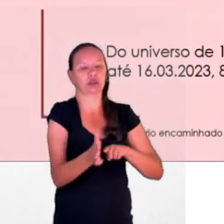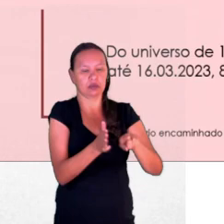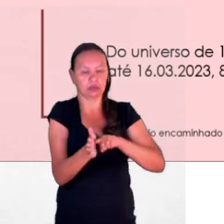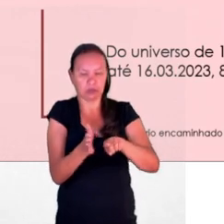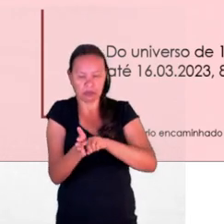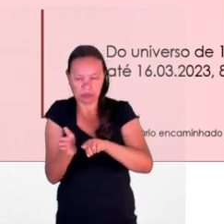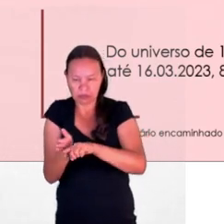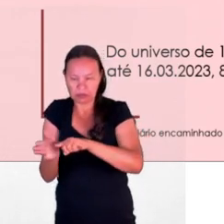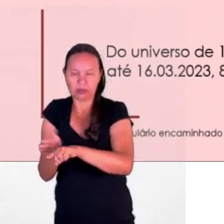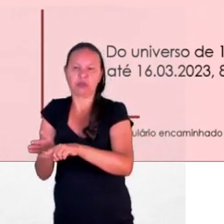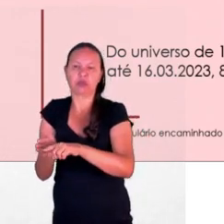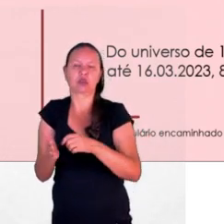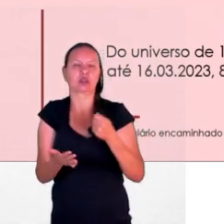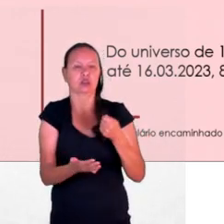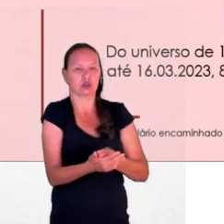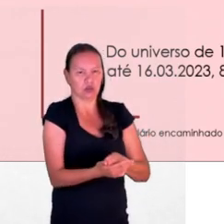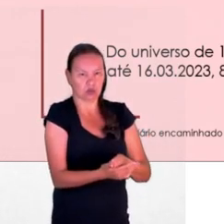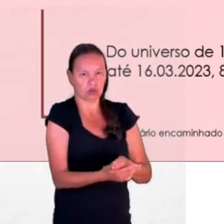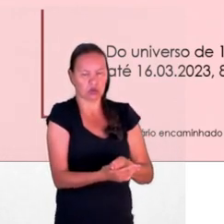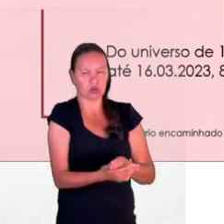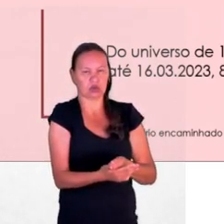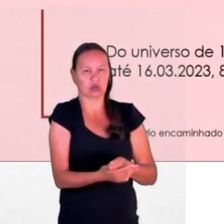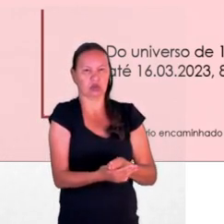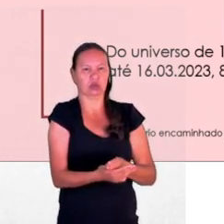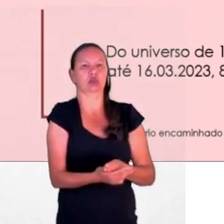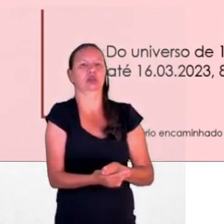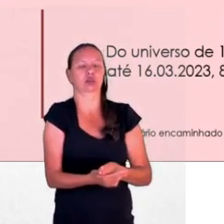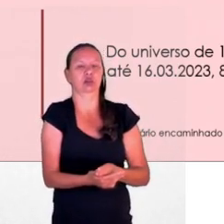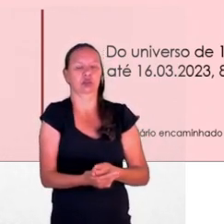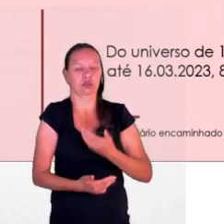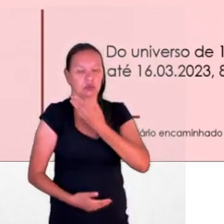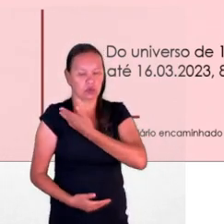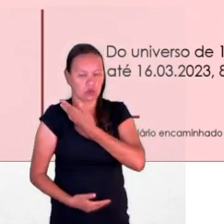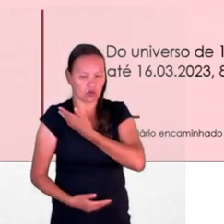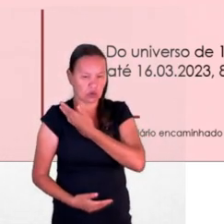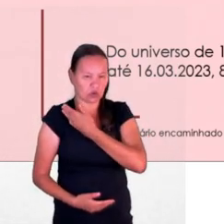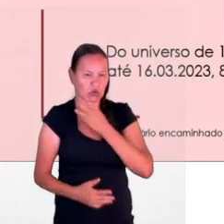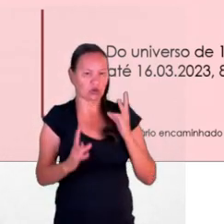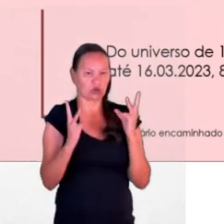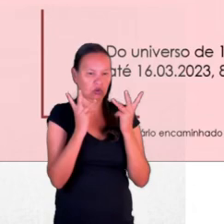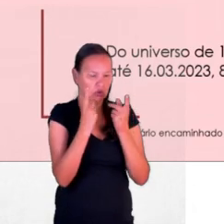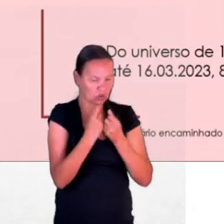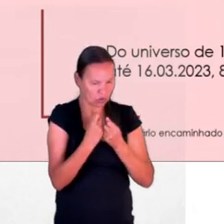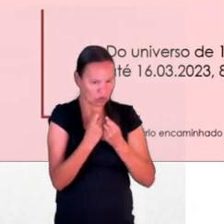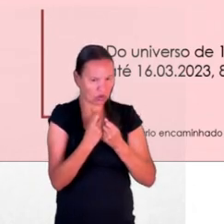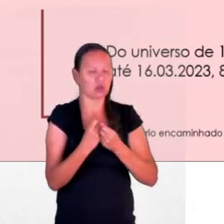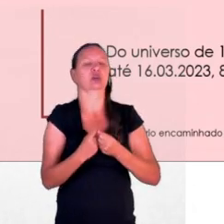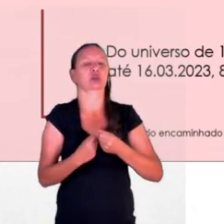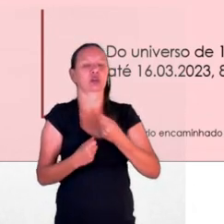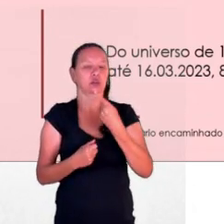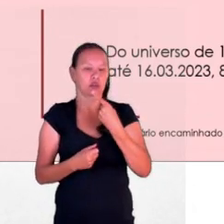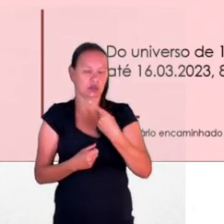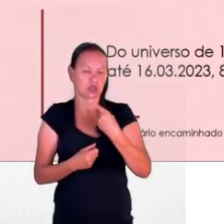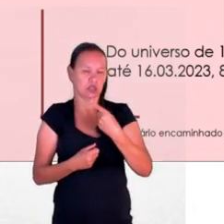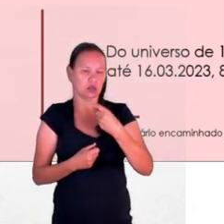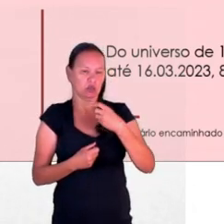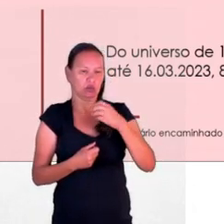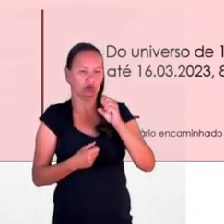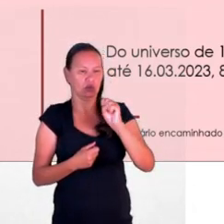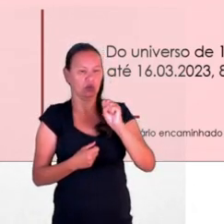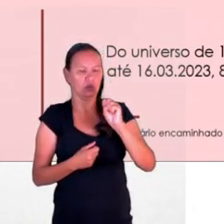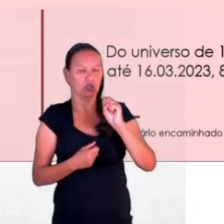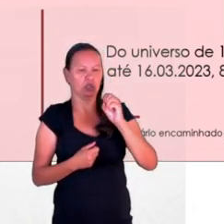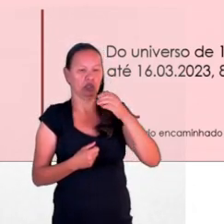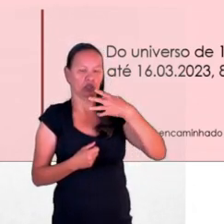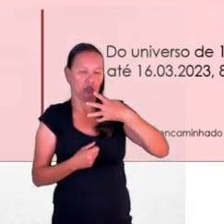auxílio da corregedoria eh aos colegas em todas as 184 os 184 municípios